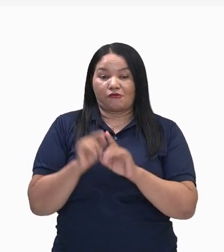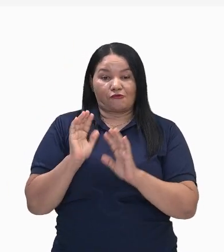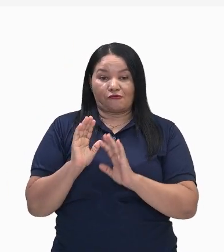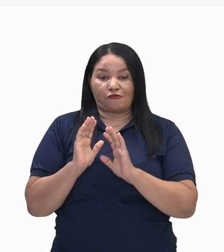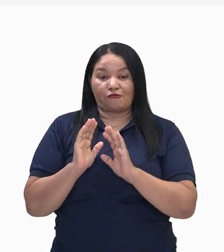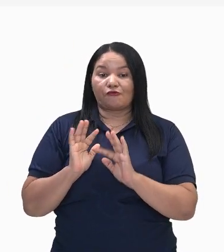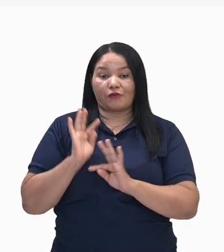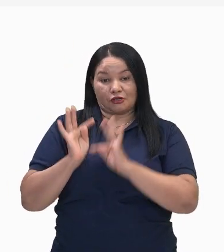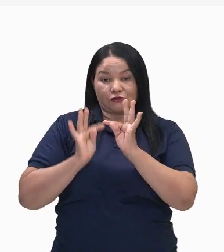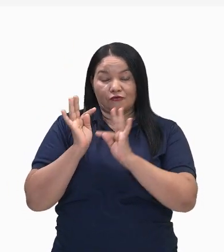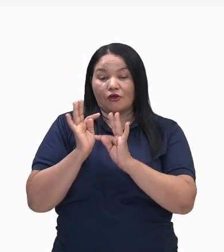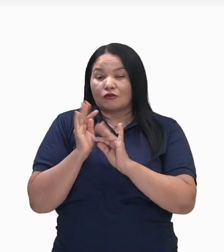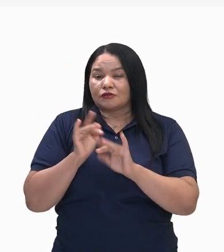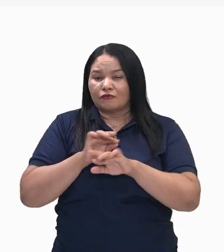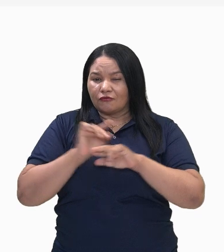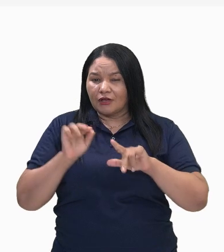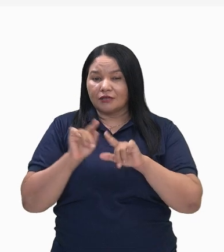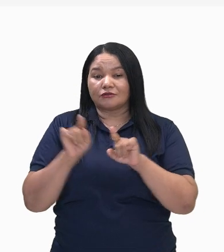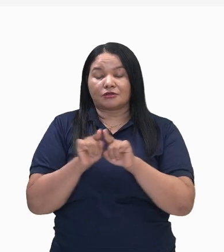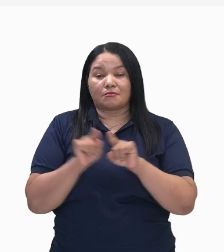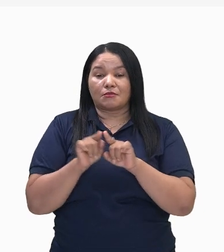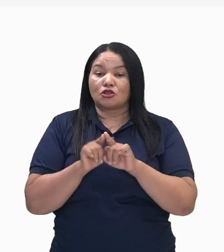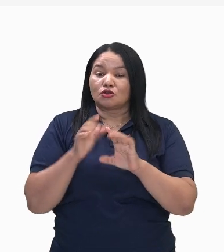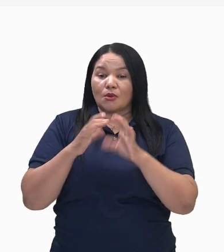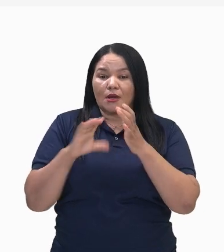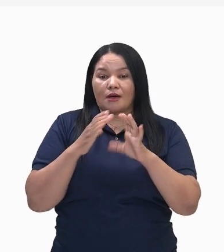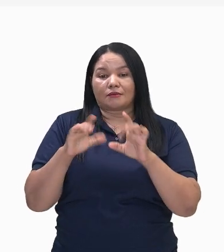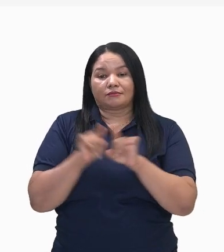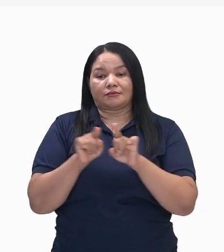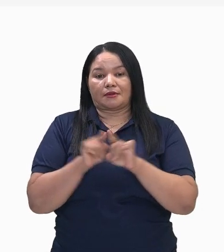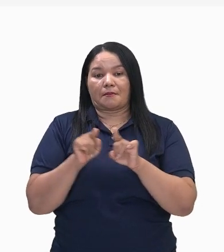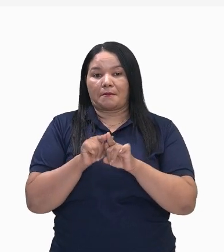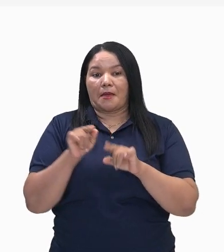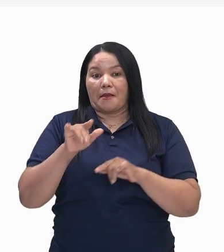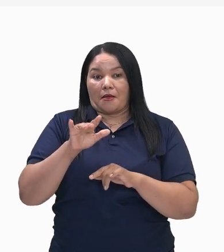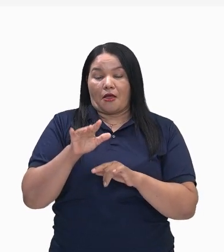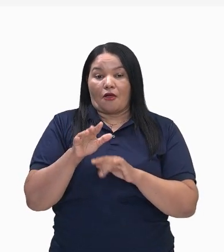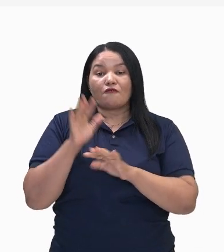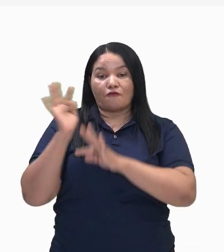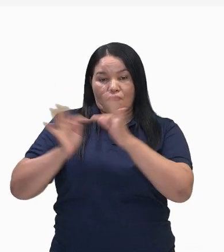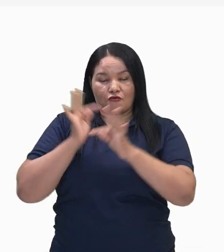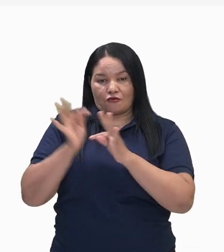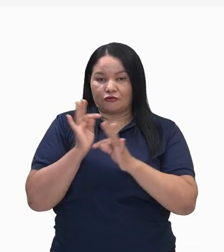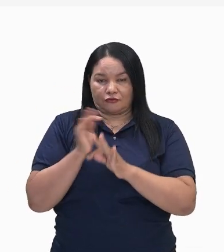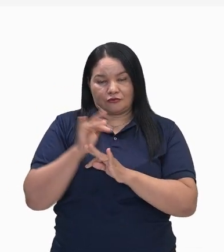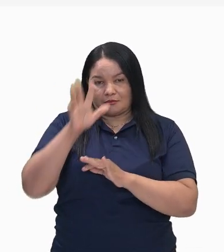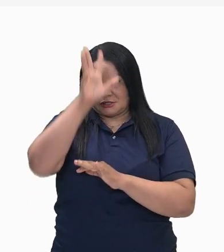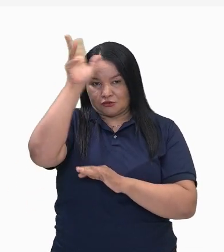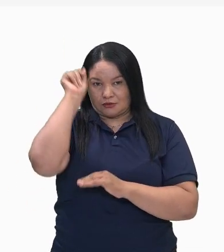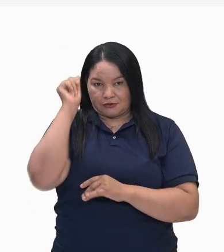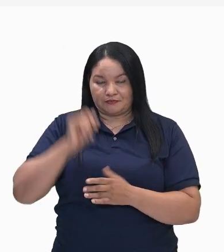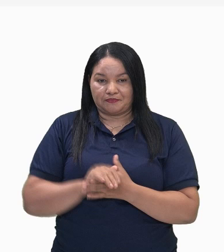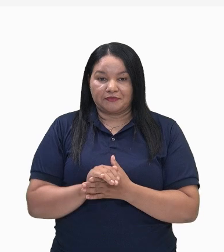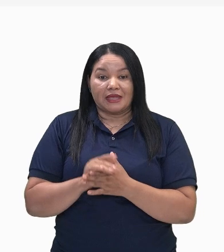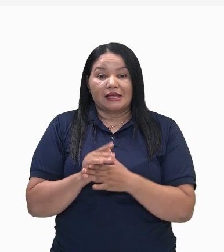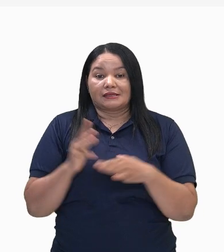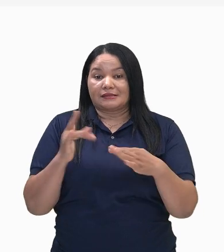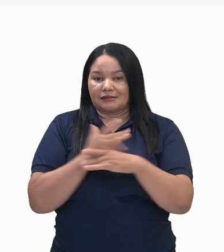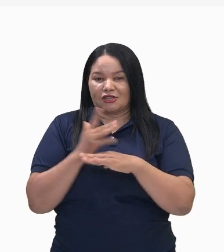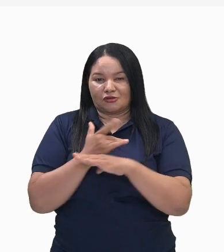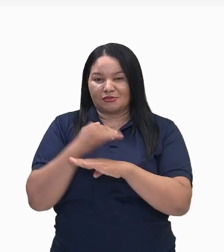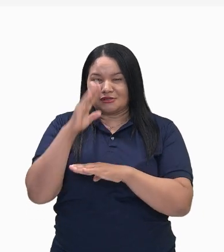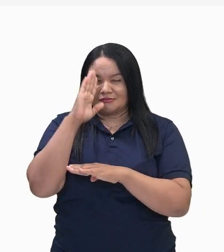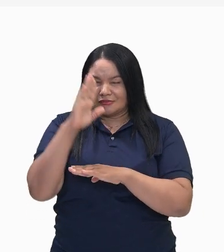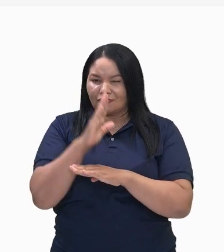de Ópera de Manaus e Festival Folclórico do Amazonas. A cidade, né, é a principal porta